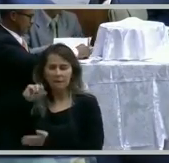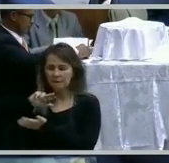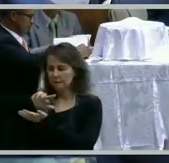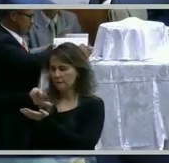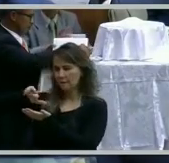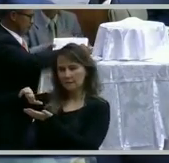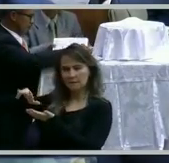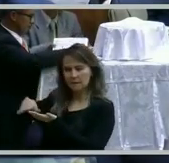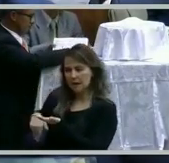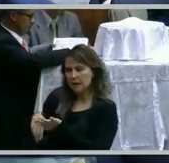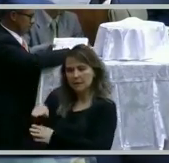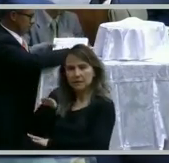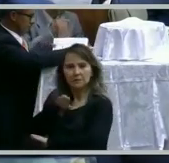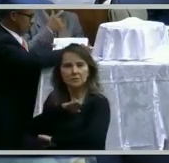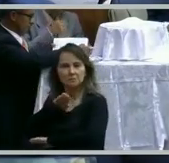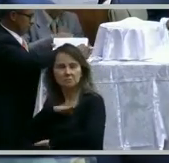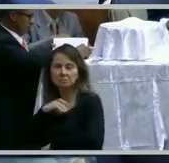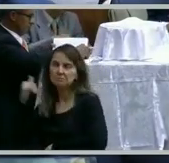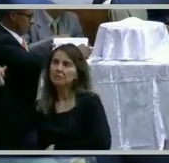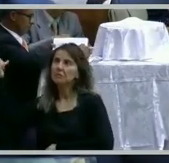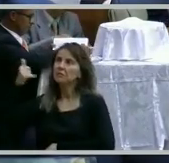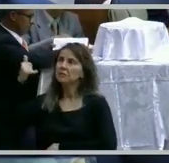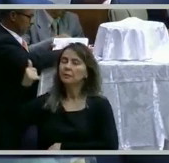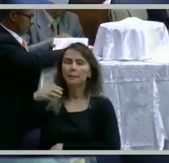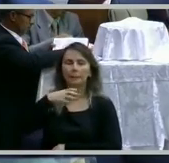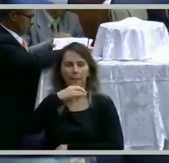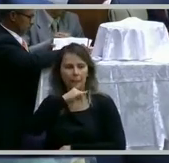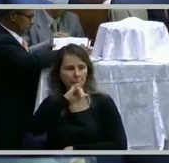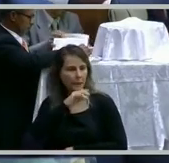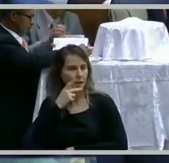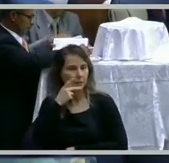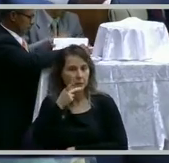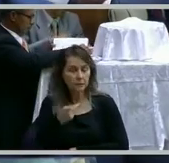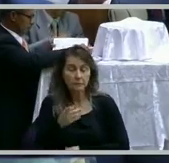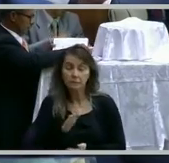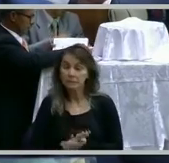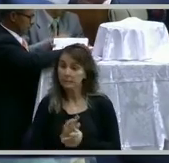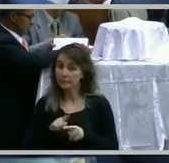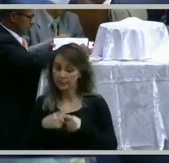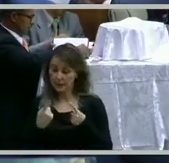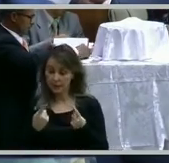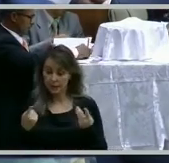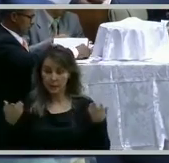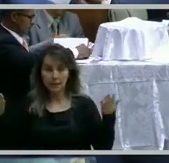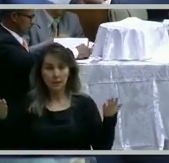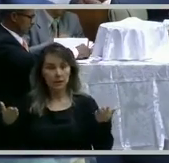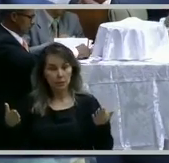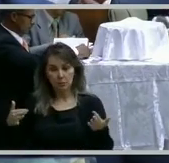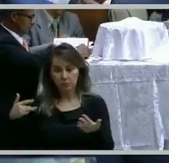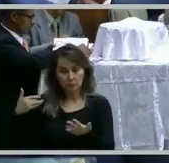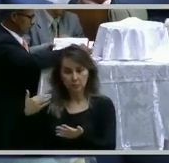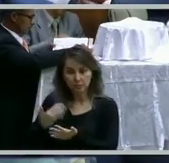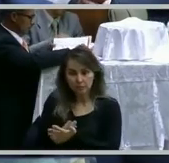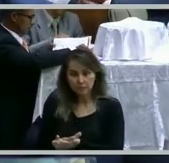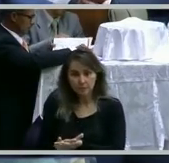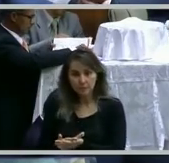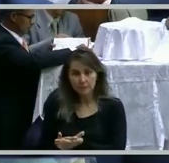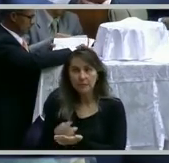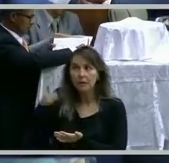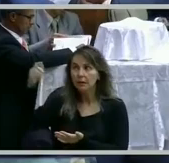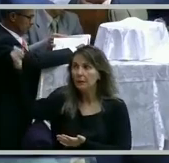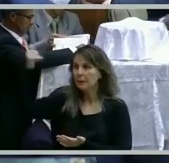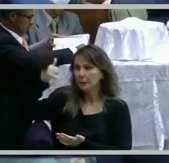maneiras aos pais pelos profetas, a nós falou-nos nesses últimos dias pelo